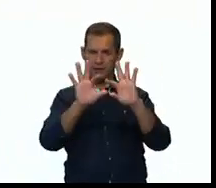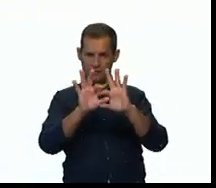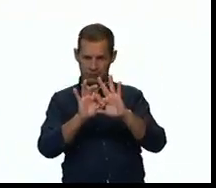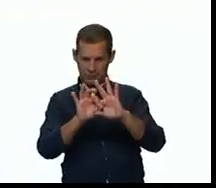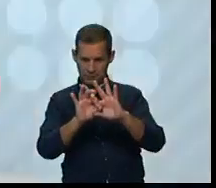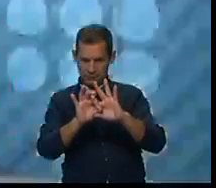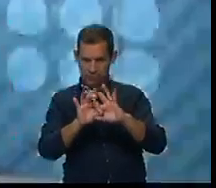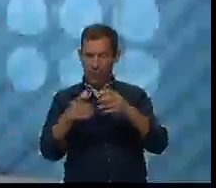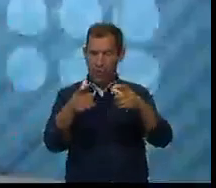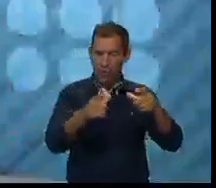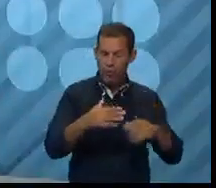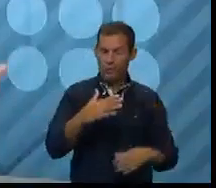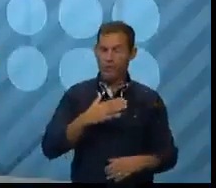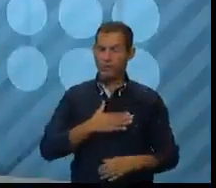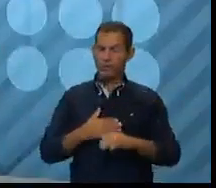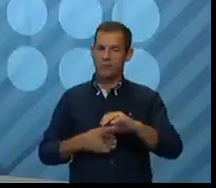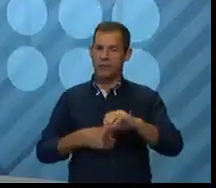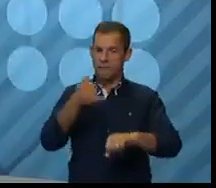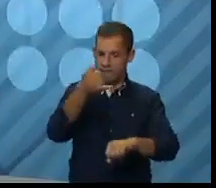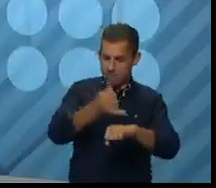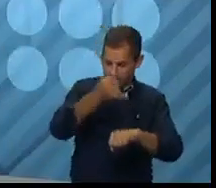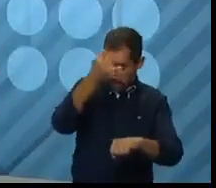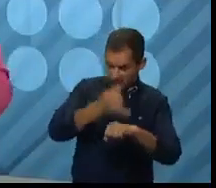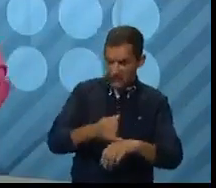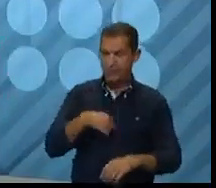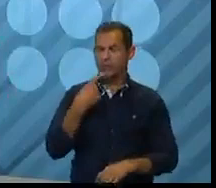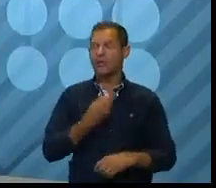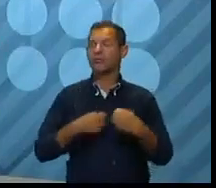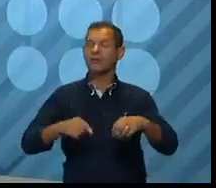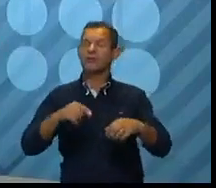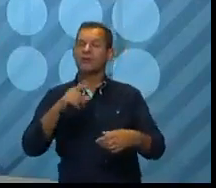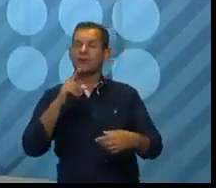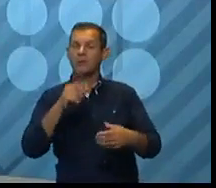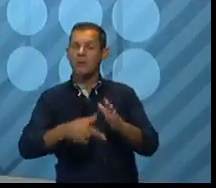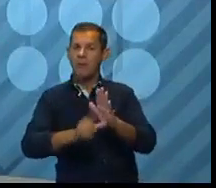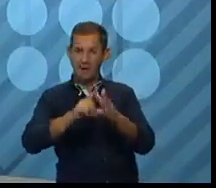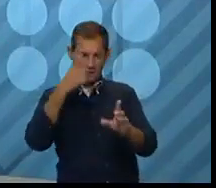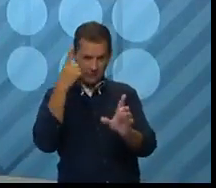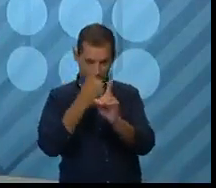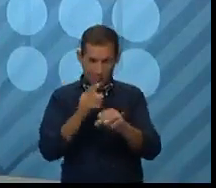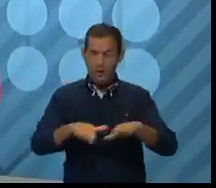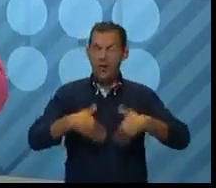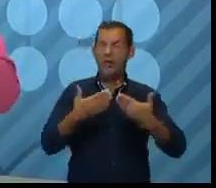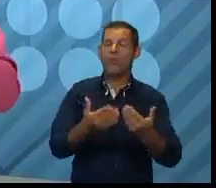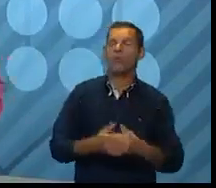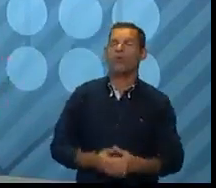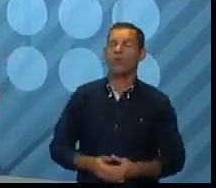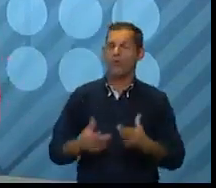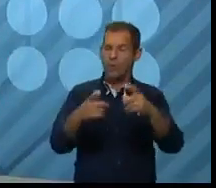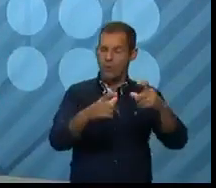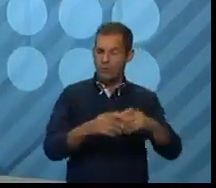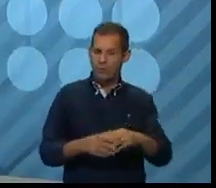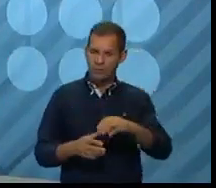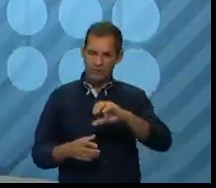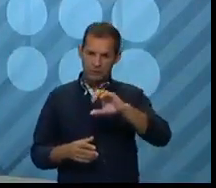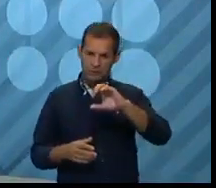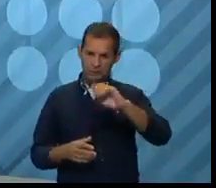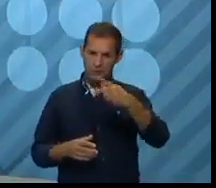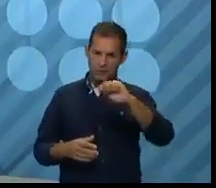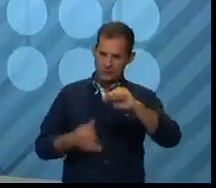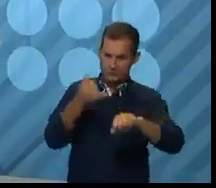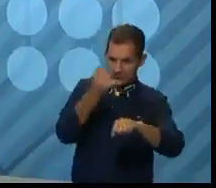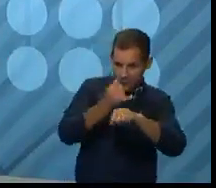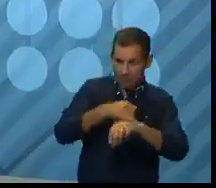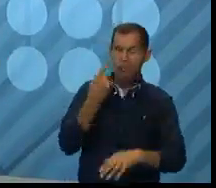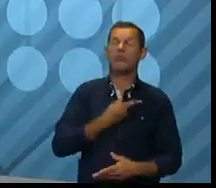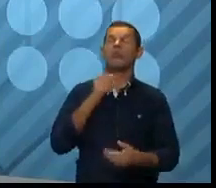relacionado com a área da minha chapa metálica. Então, a gente precisará primeiro encontrar qual é a área dessa chapa metálica. Mas como